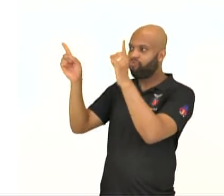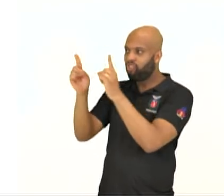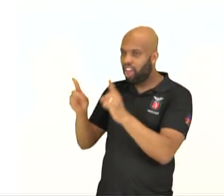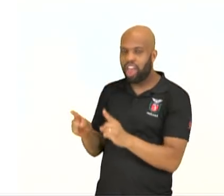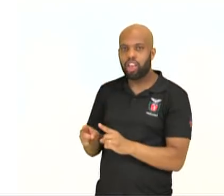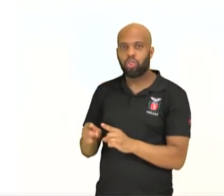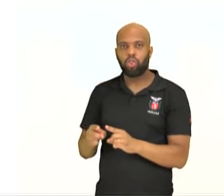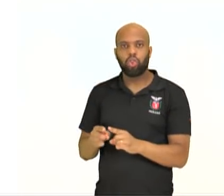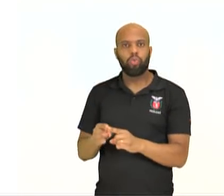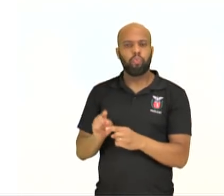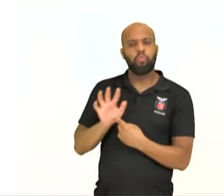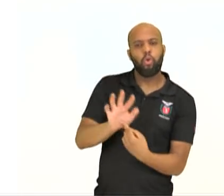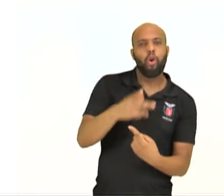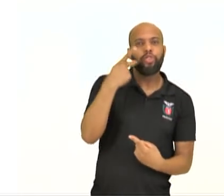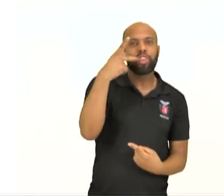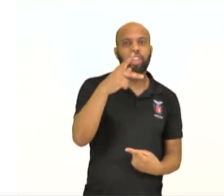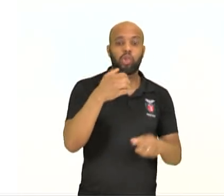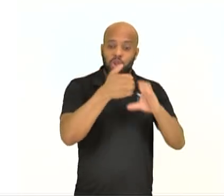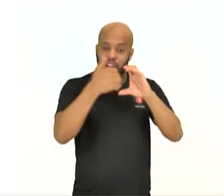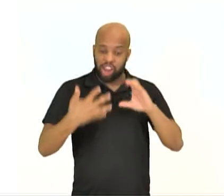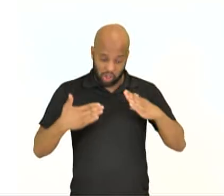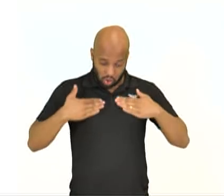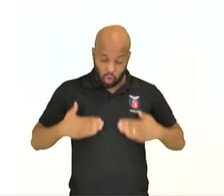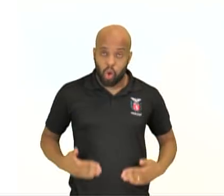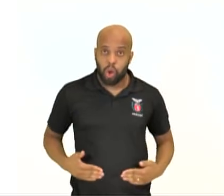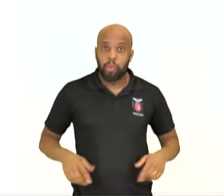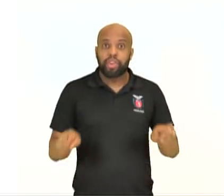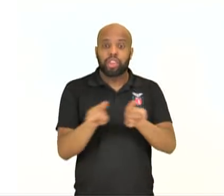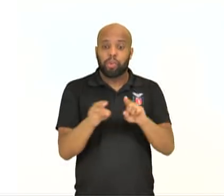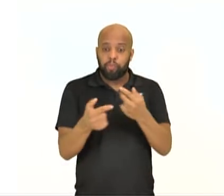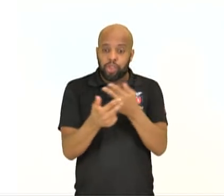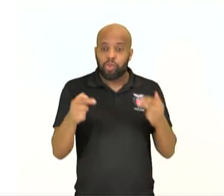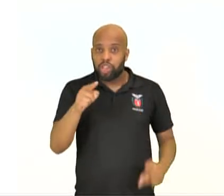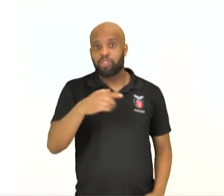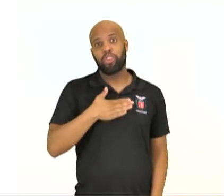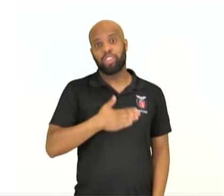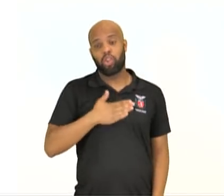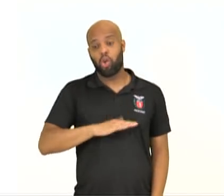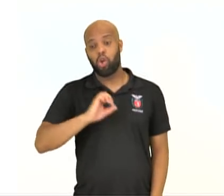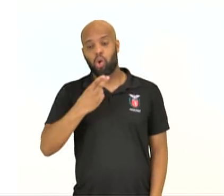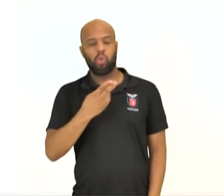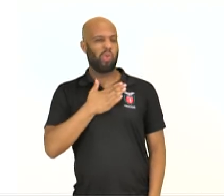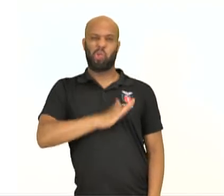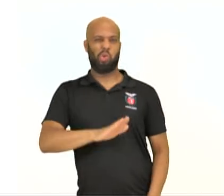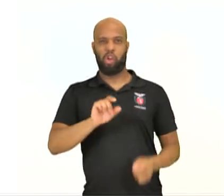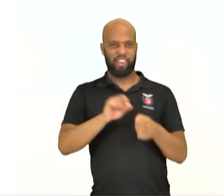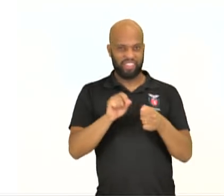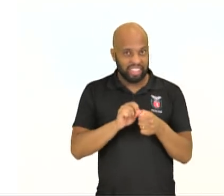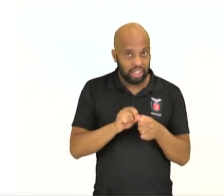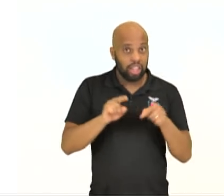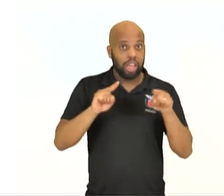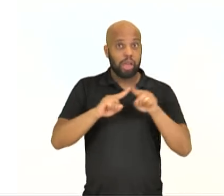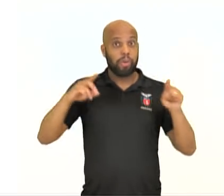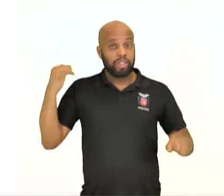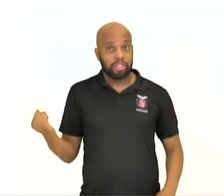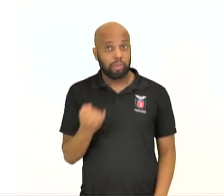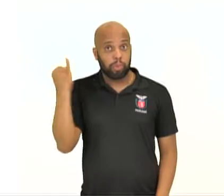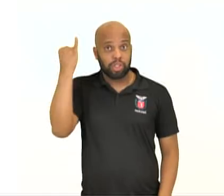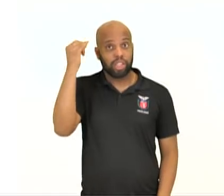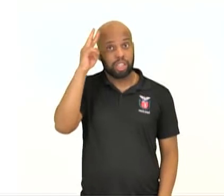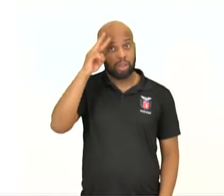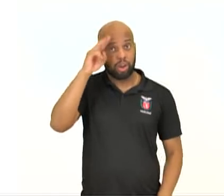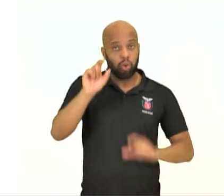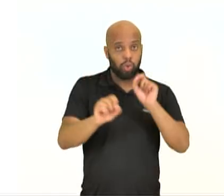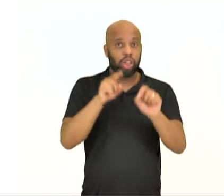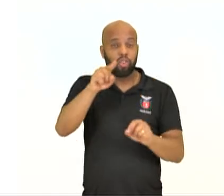suas características físicas e as coisas que gosta e não gosta de fazer. Mas lembre-se, você